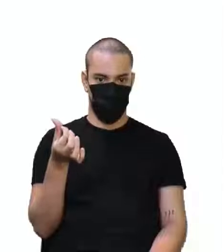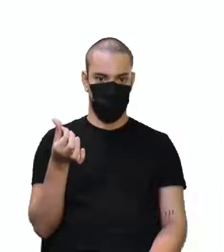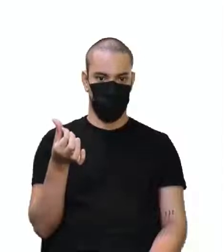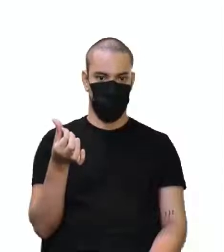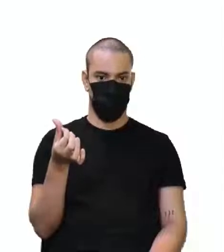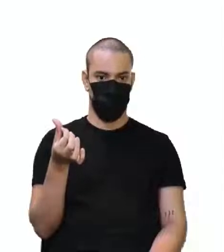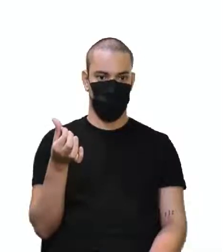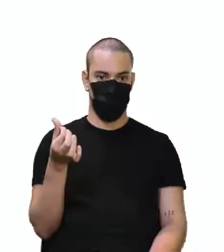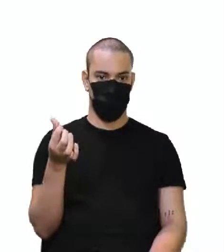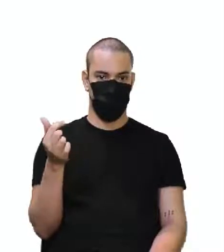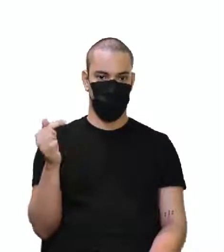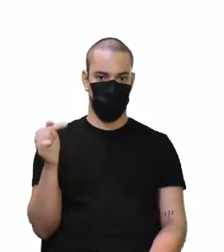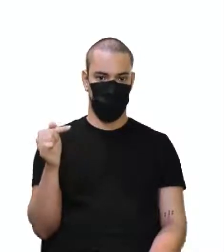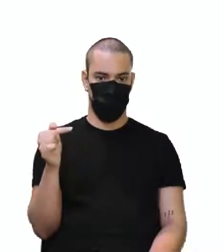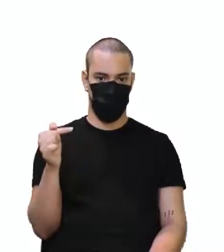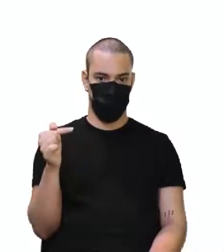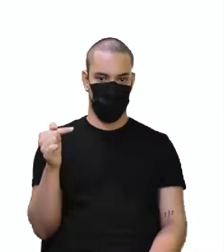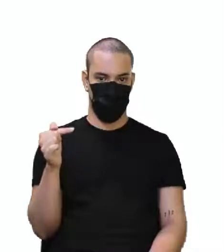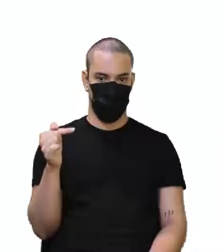6,